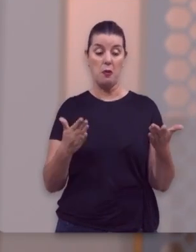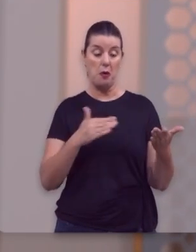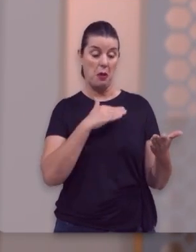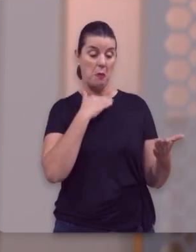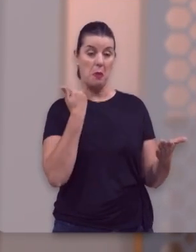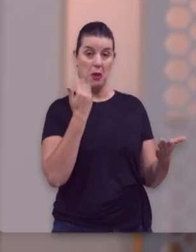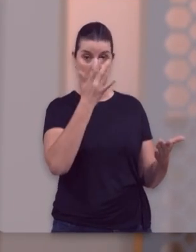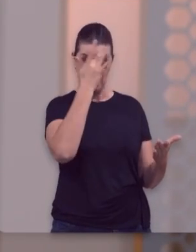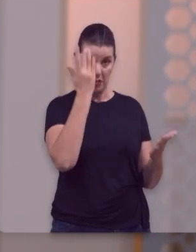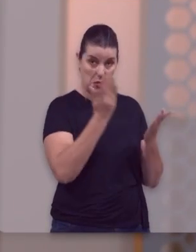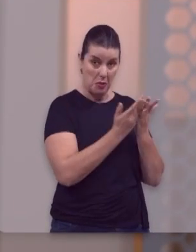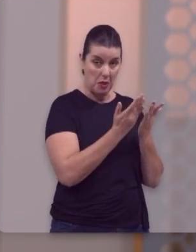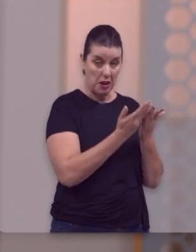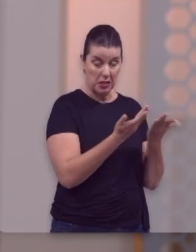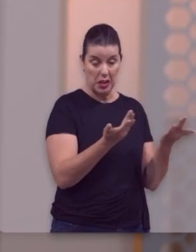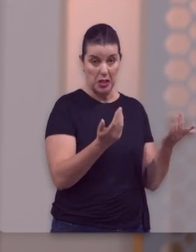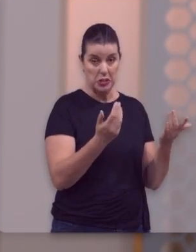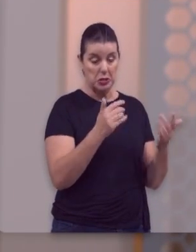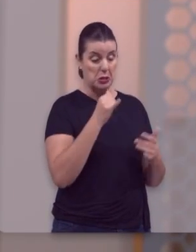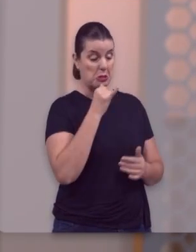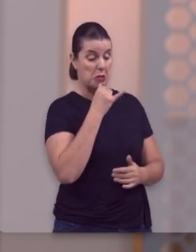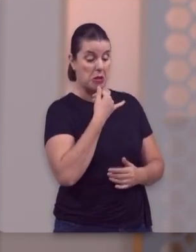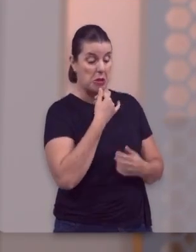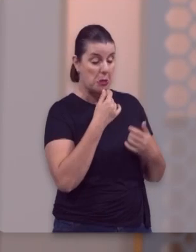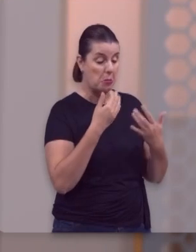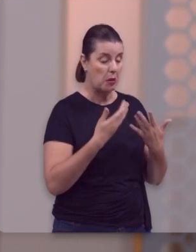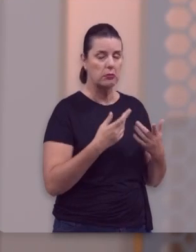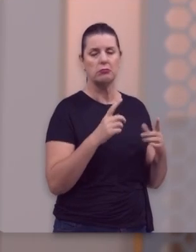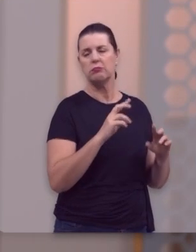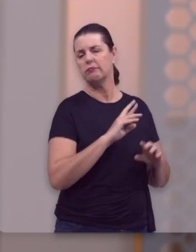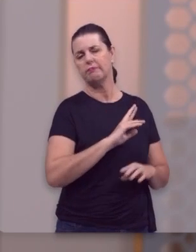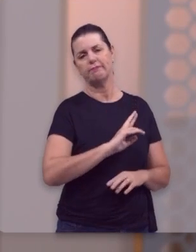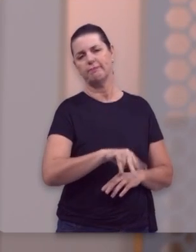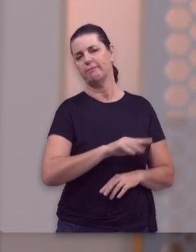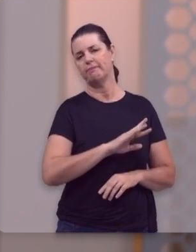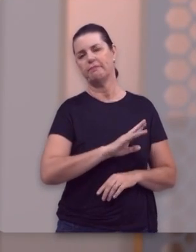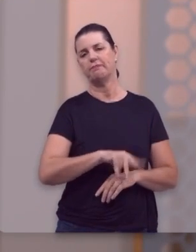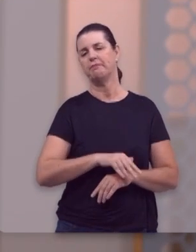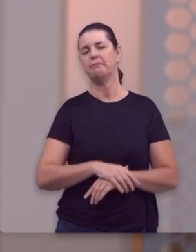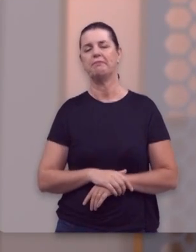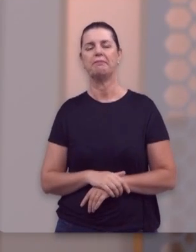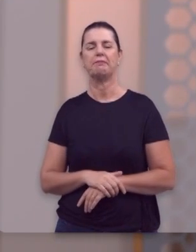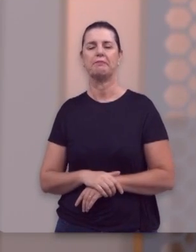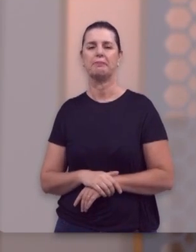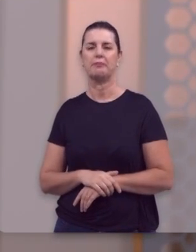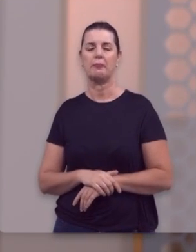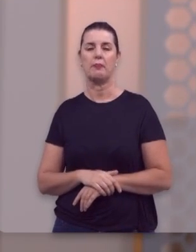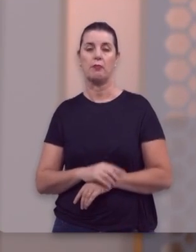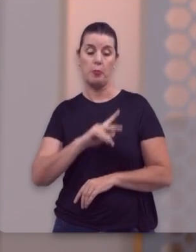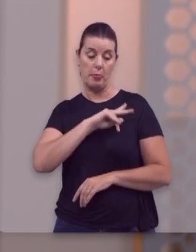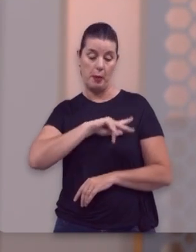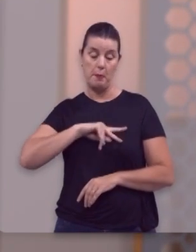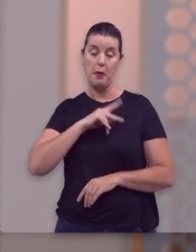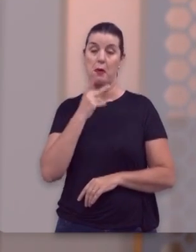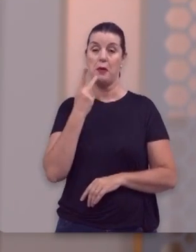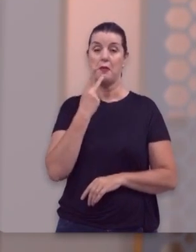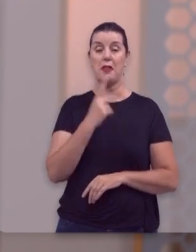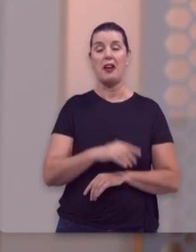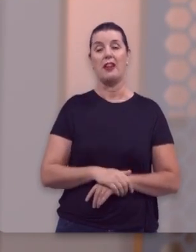um cristão não é mais uma tragédia. Não. O apóstolo